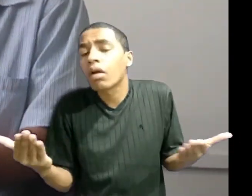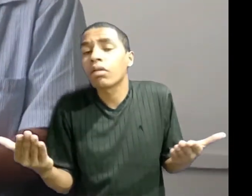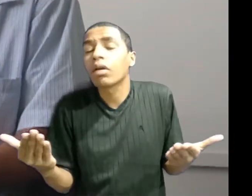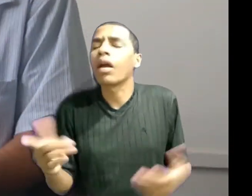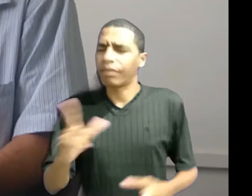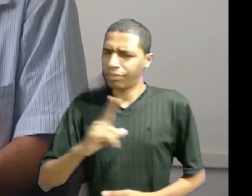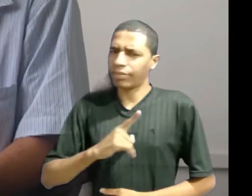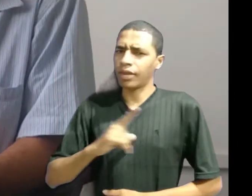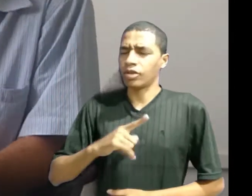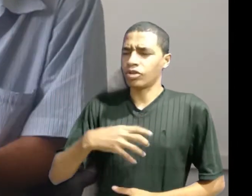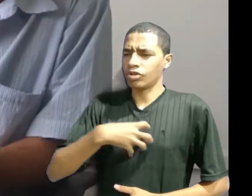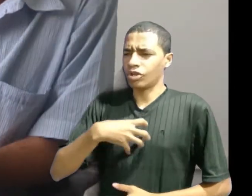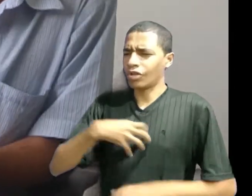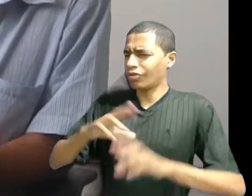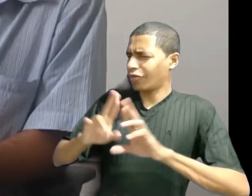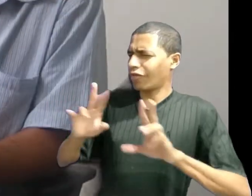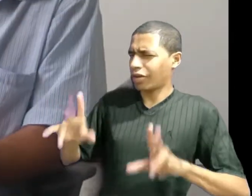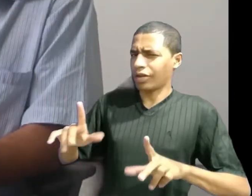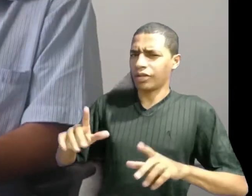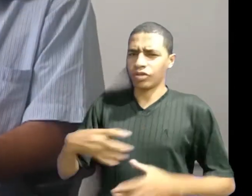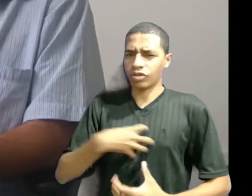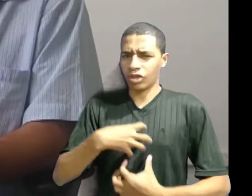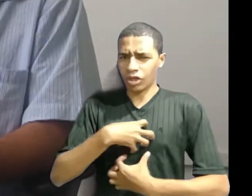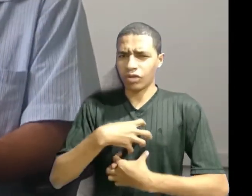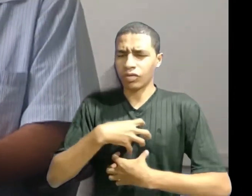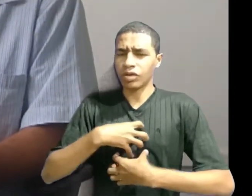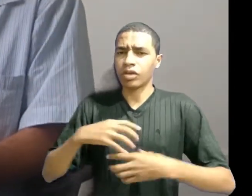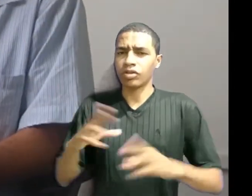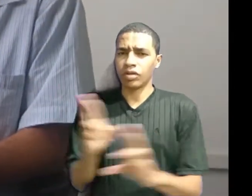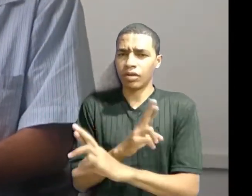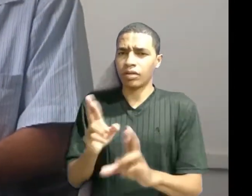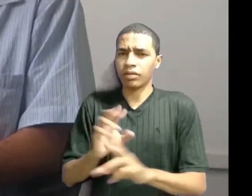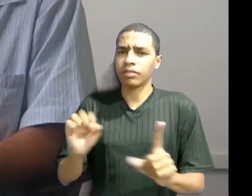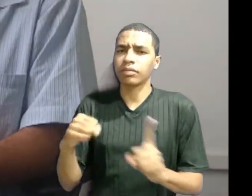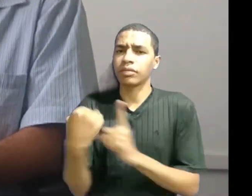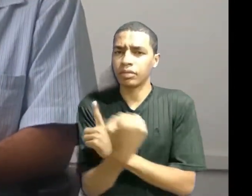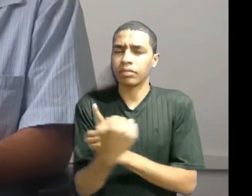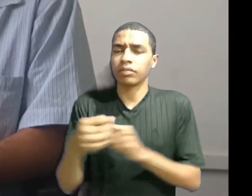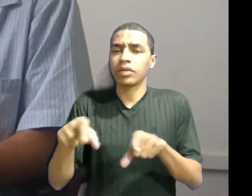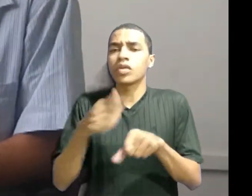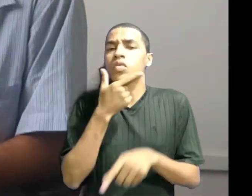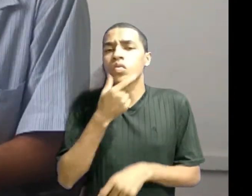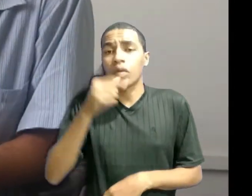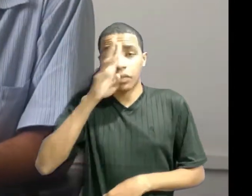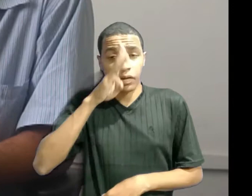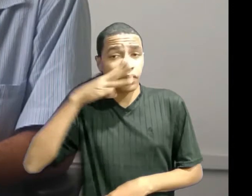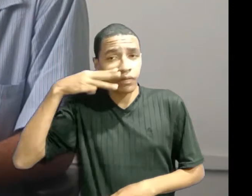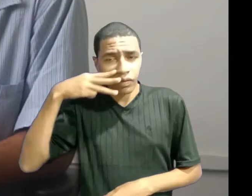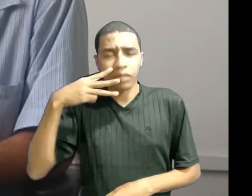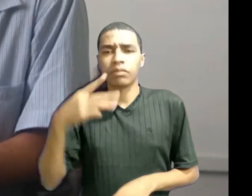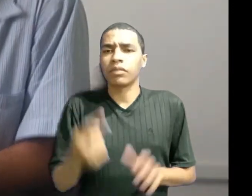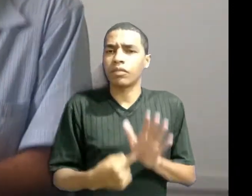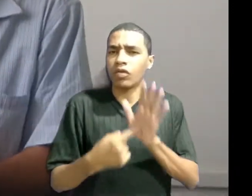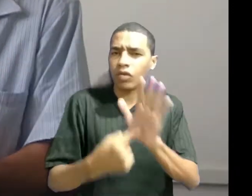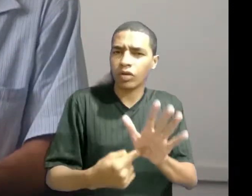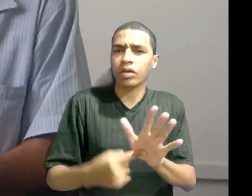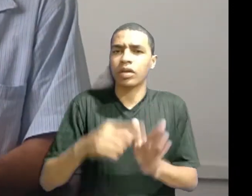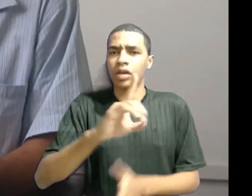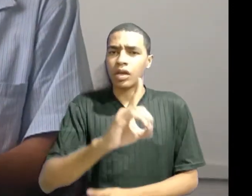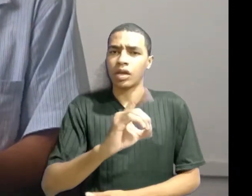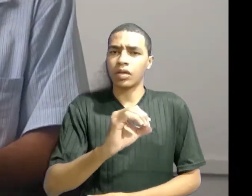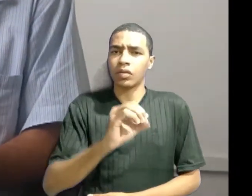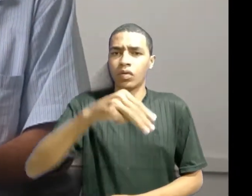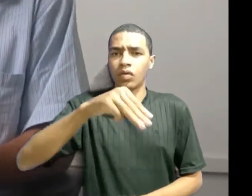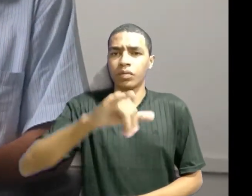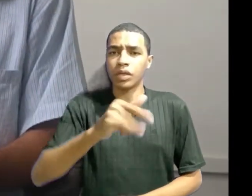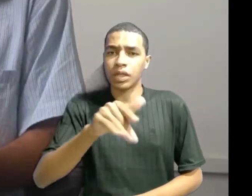diversas formas de ação social, a diversa forma de relação social, que Weber traz a questão da dominação,